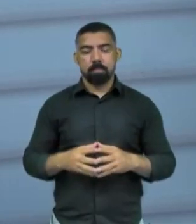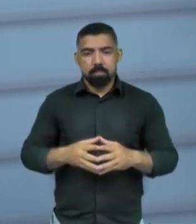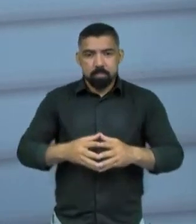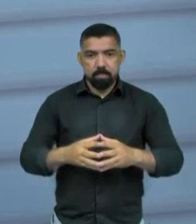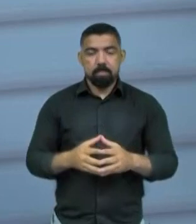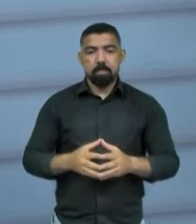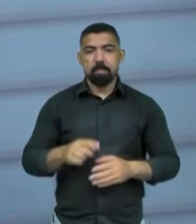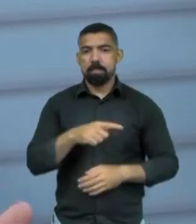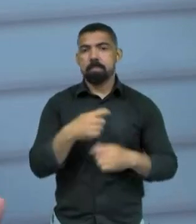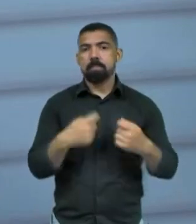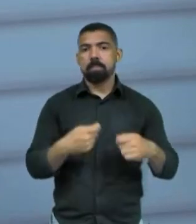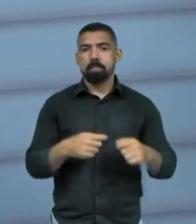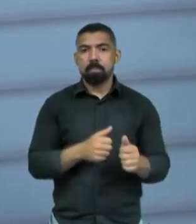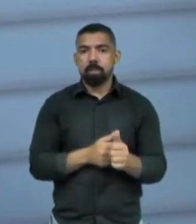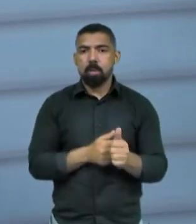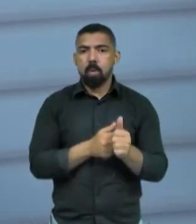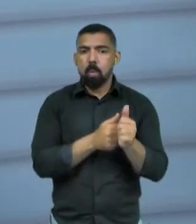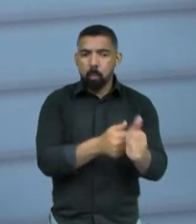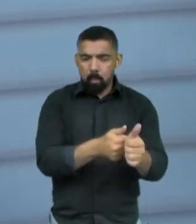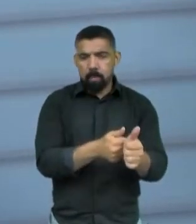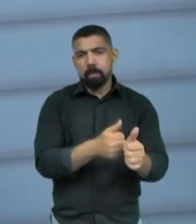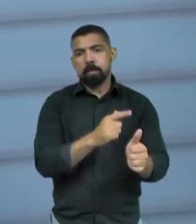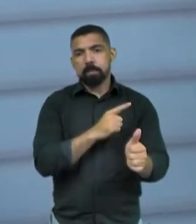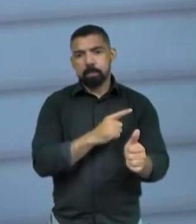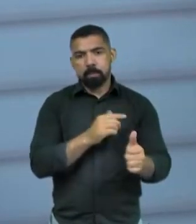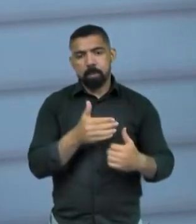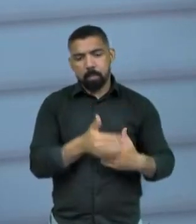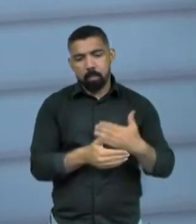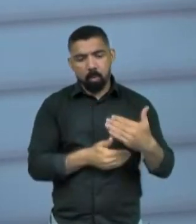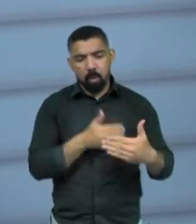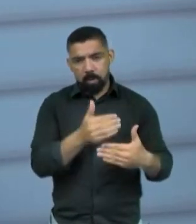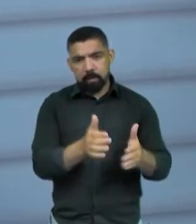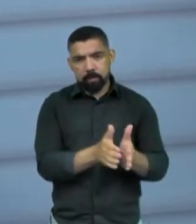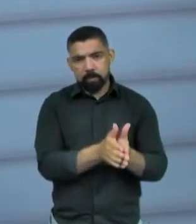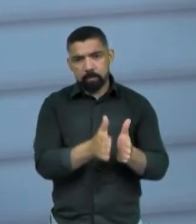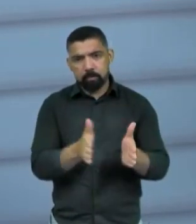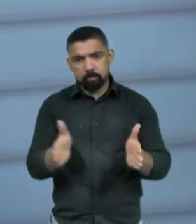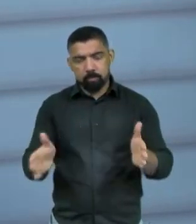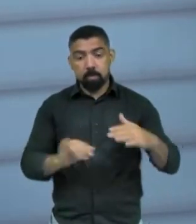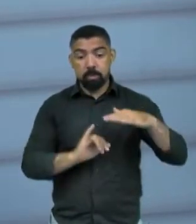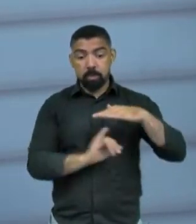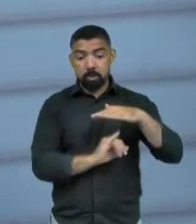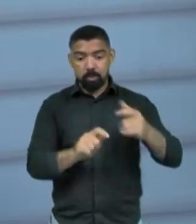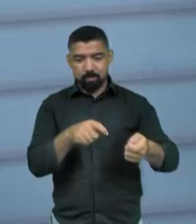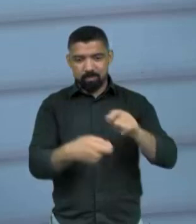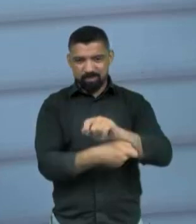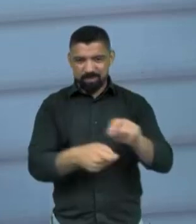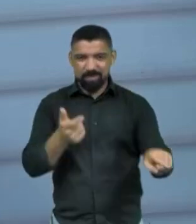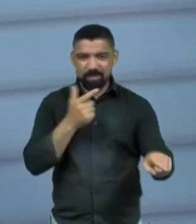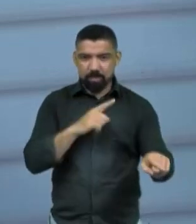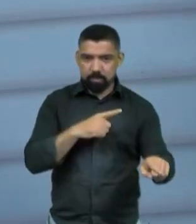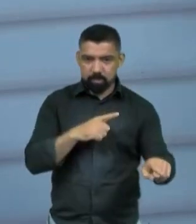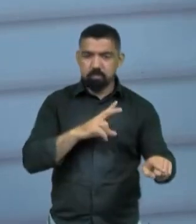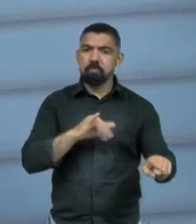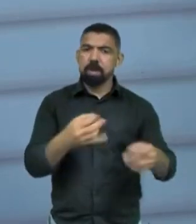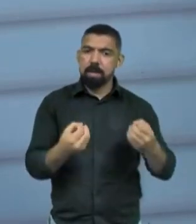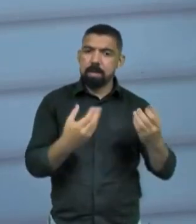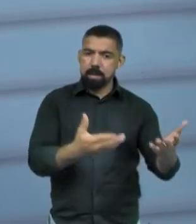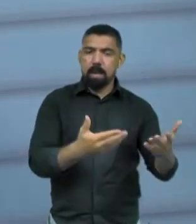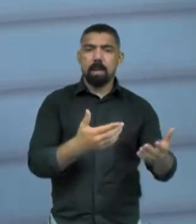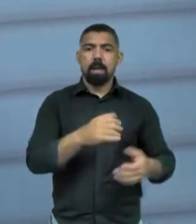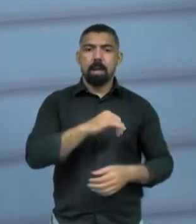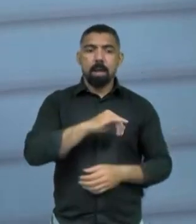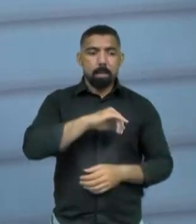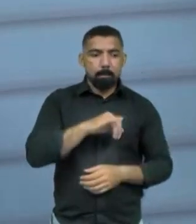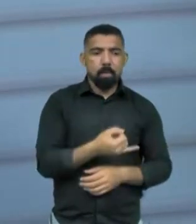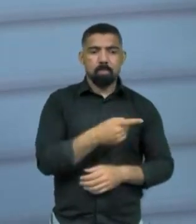ele precisa ser acompanhado, ele precisa ter um processo, né? E a institucionalização vai proporcionar isso aí, porque